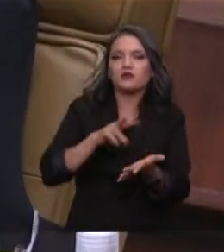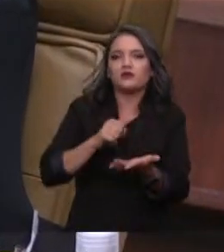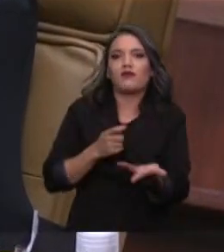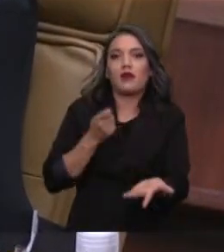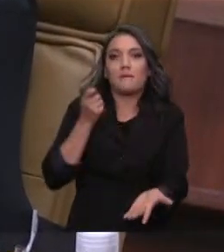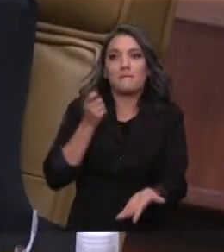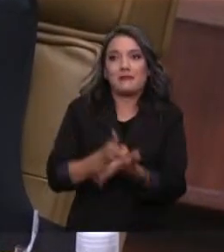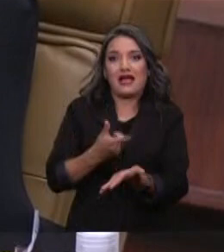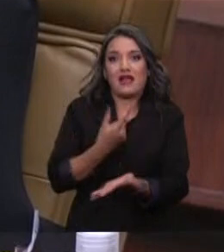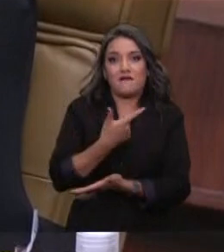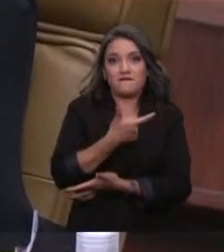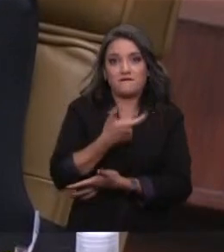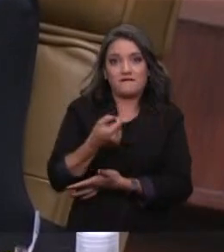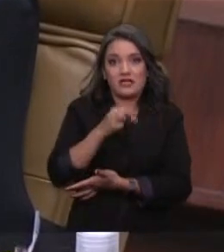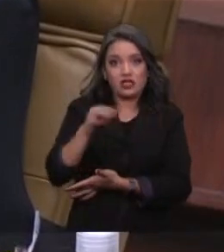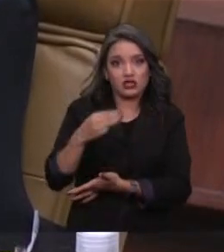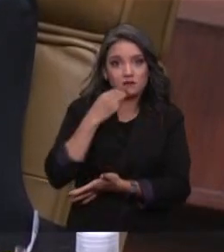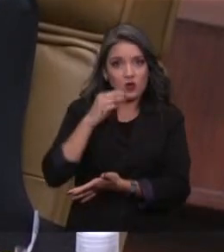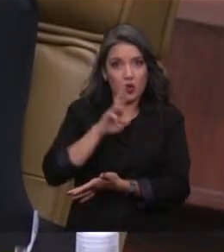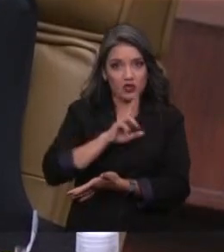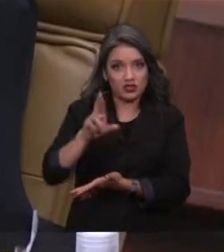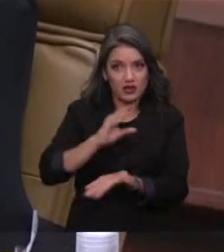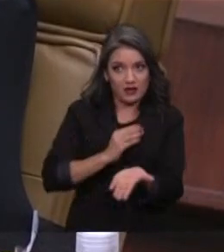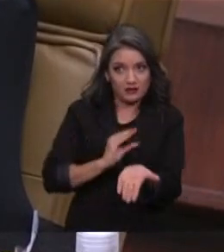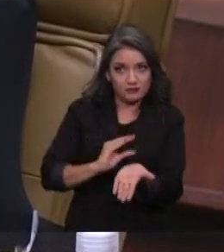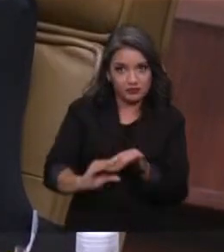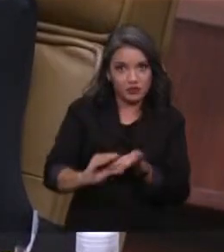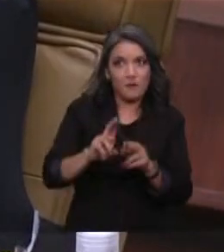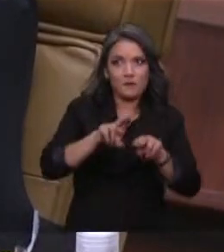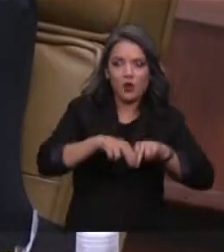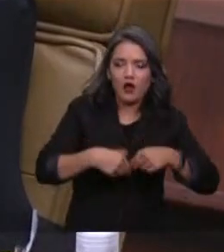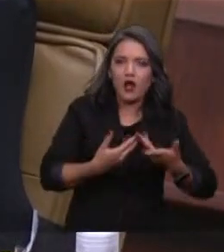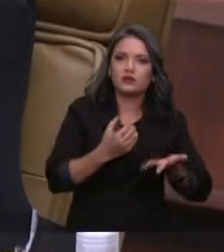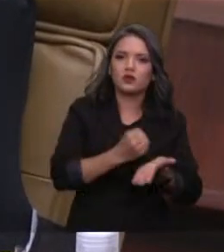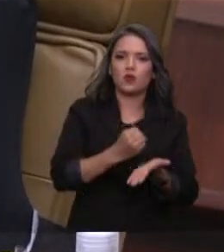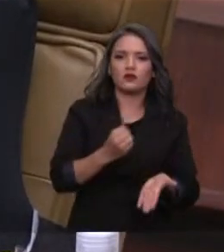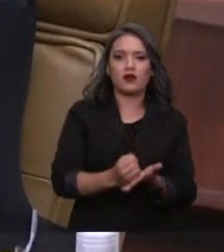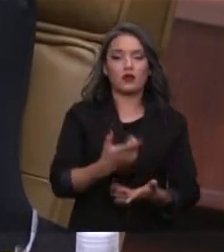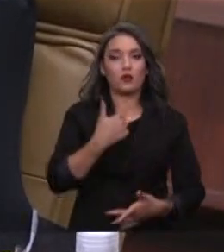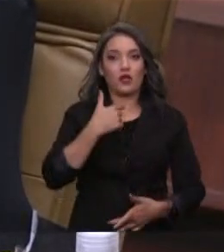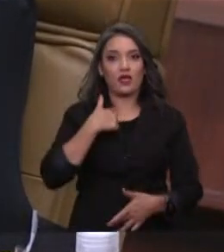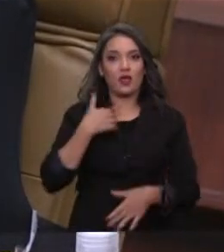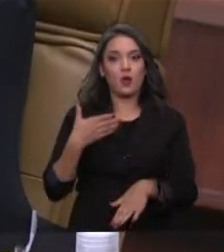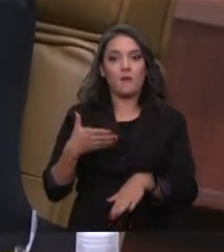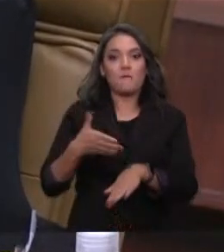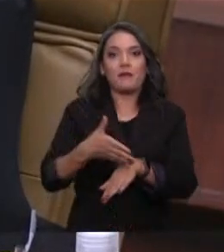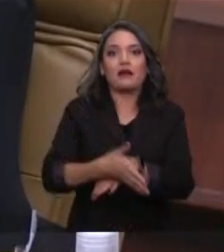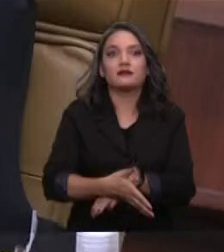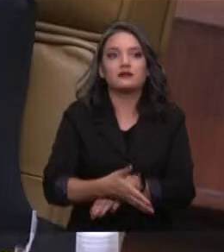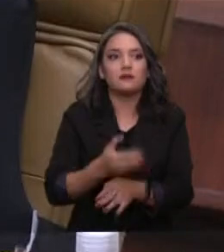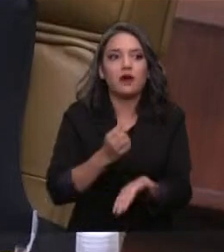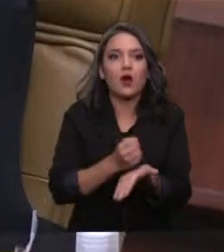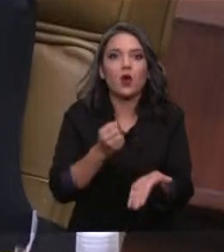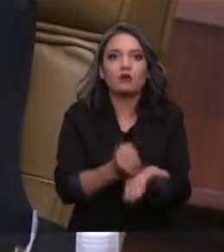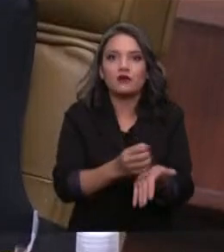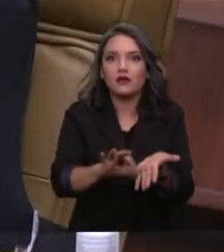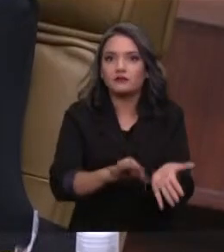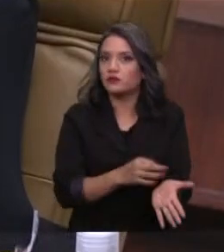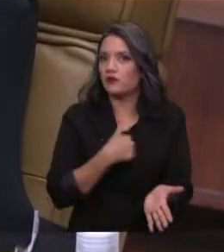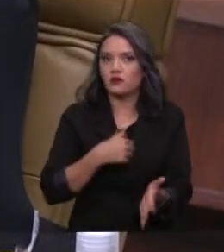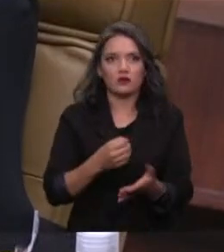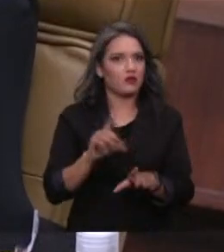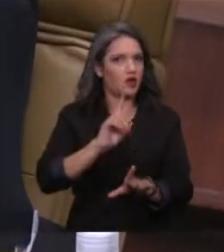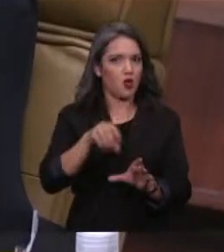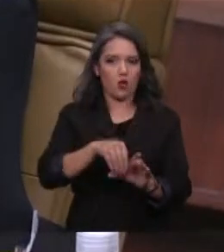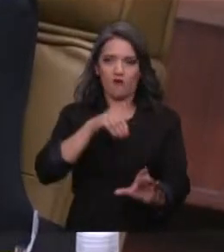20 milhões de reais em cima desses contratos. Eu não participei da conquista dos contratos, disse o senhor